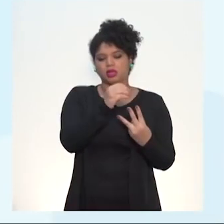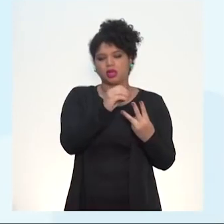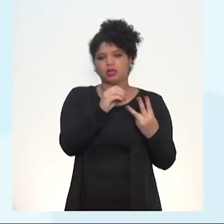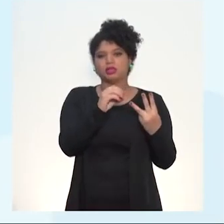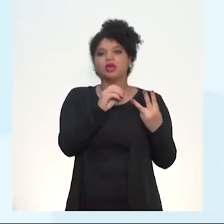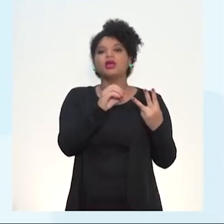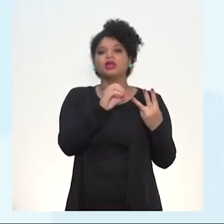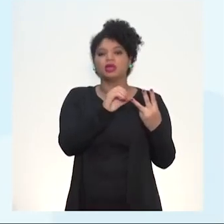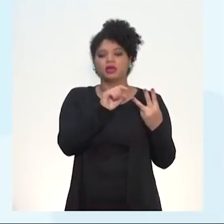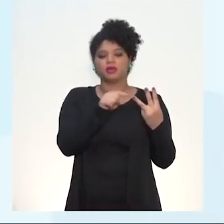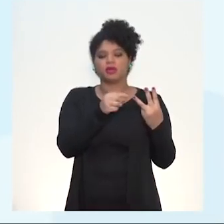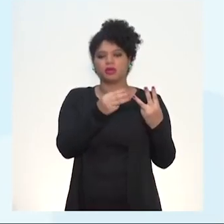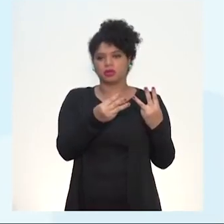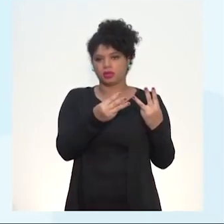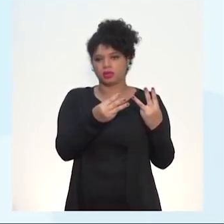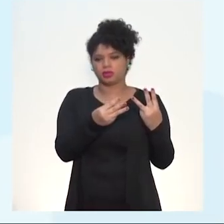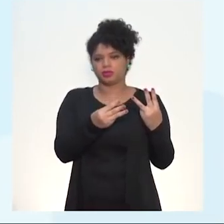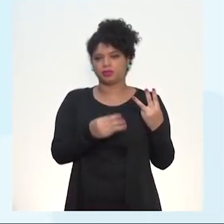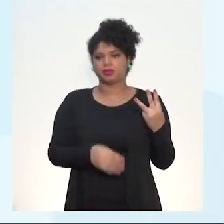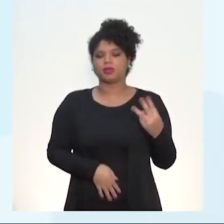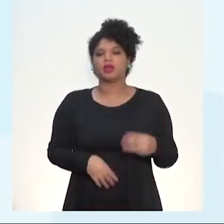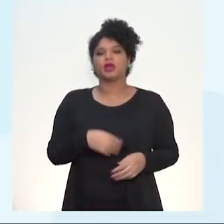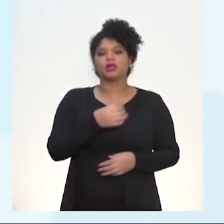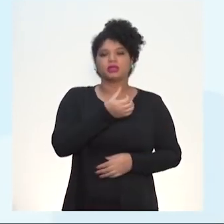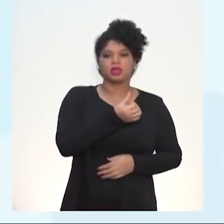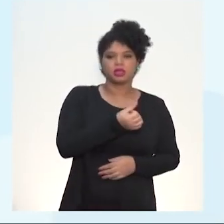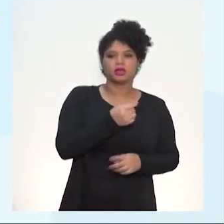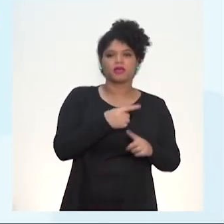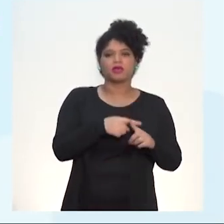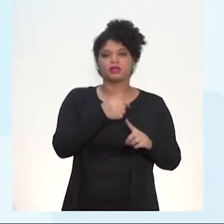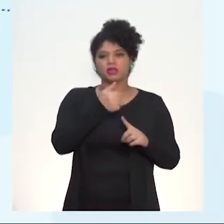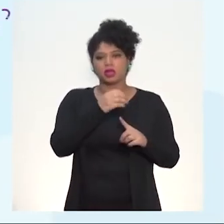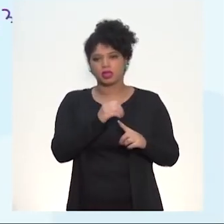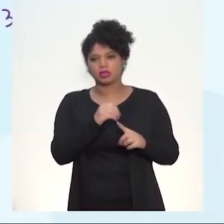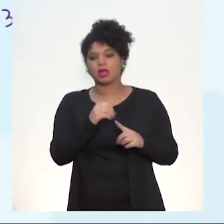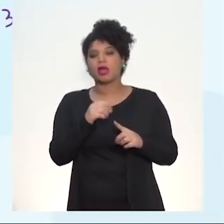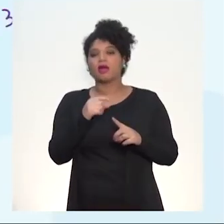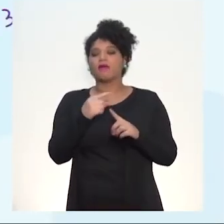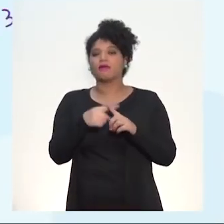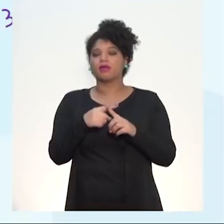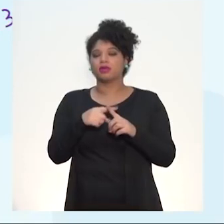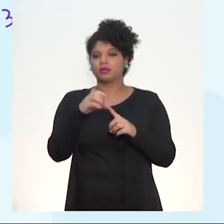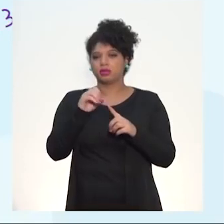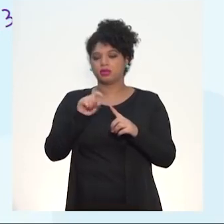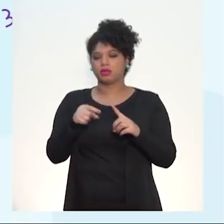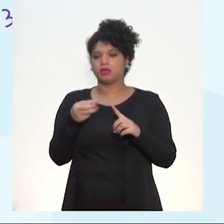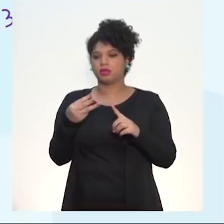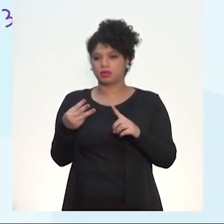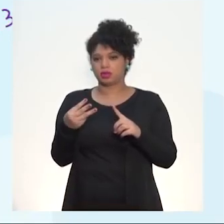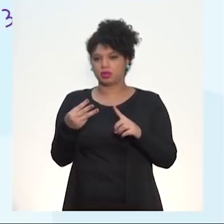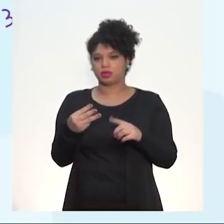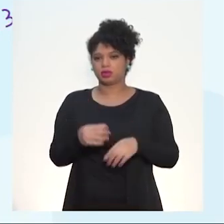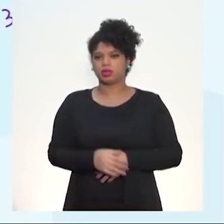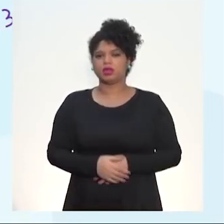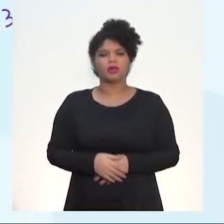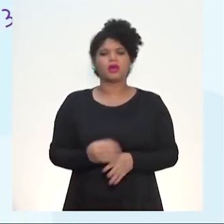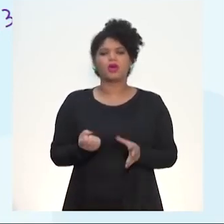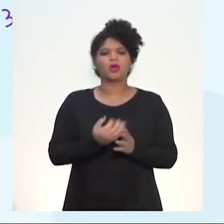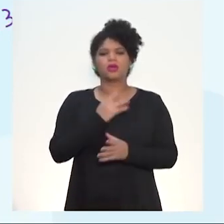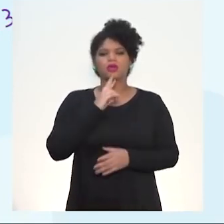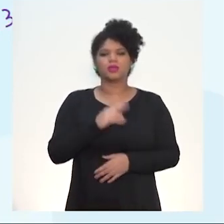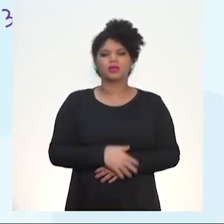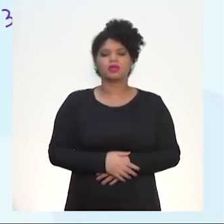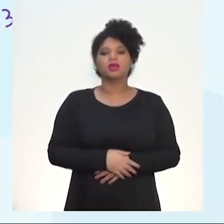gente tem aqui 6 vezes 10 vezes 0,3. Então, quanto que é 6